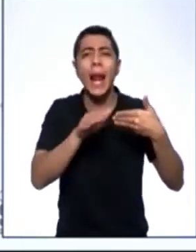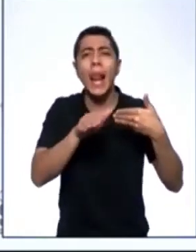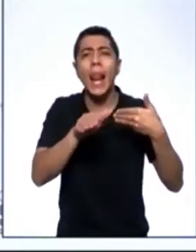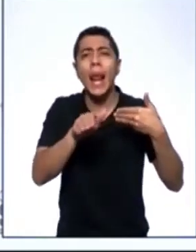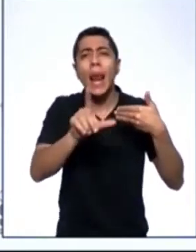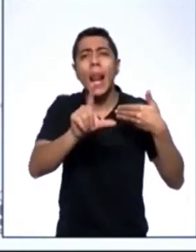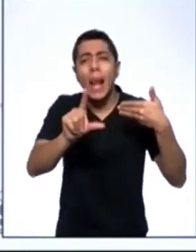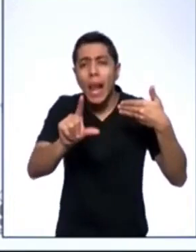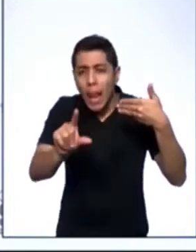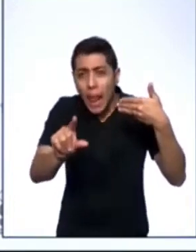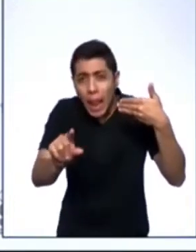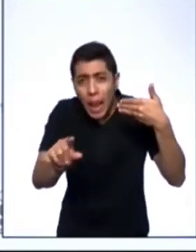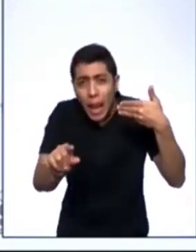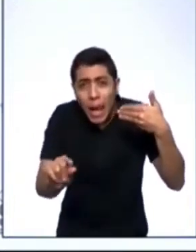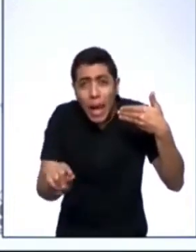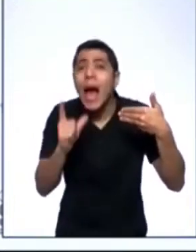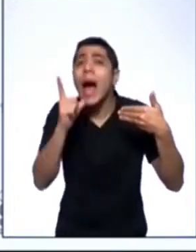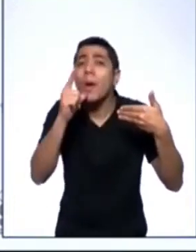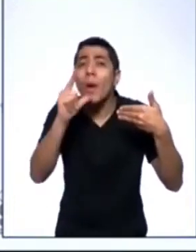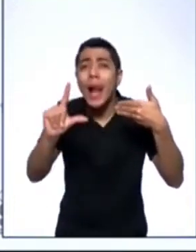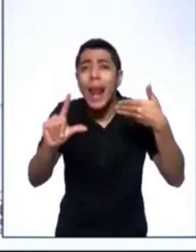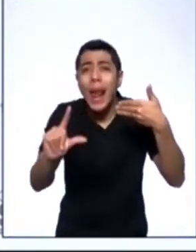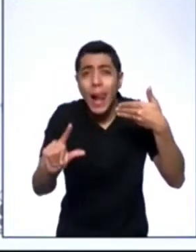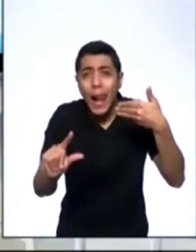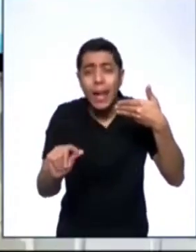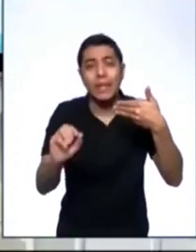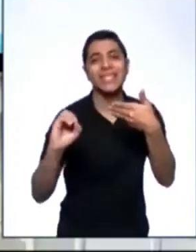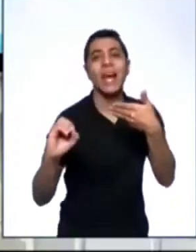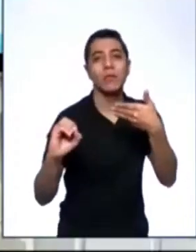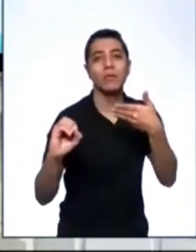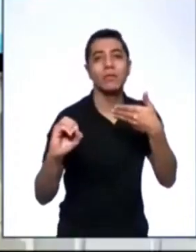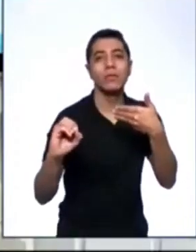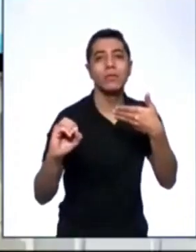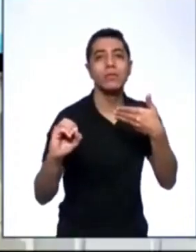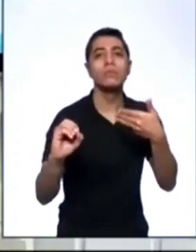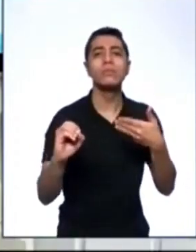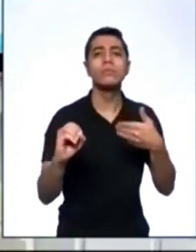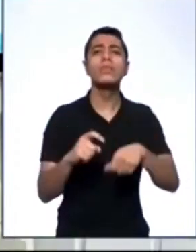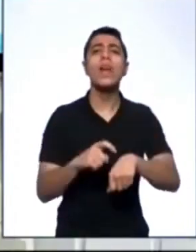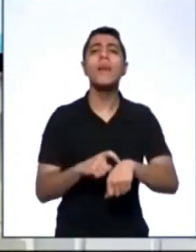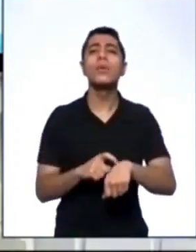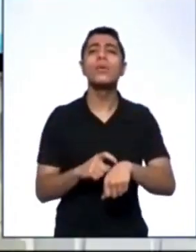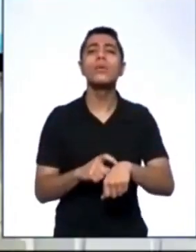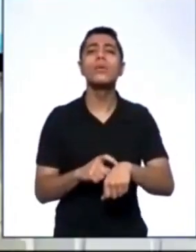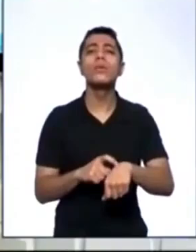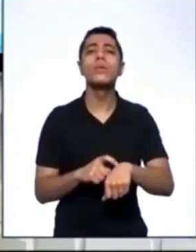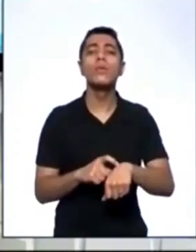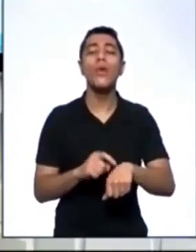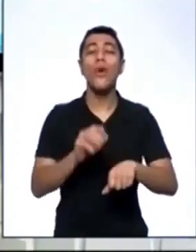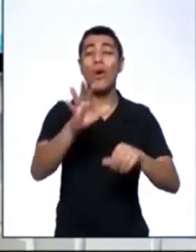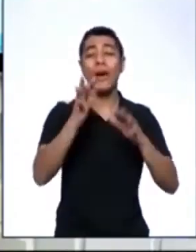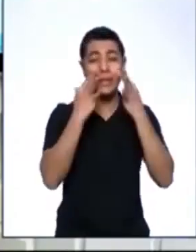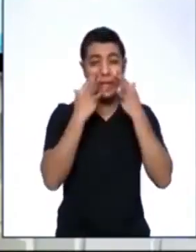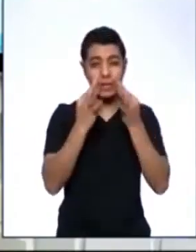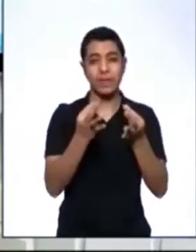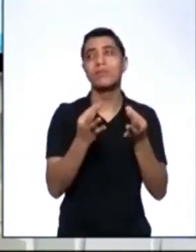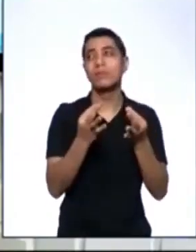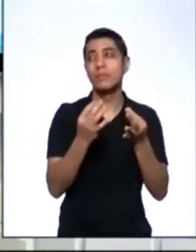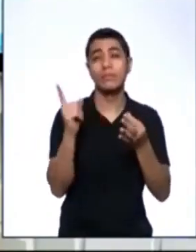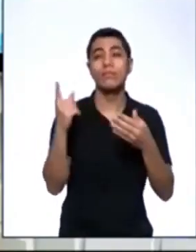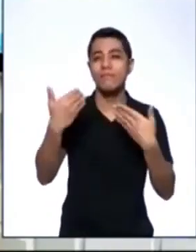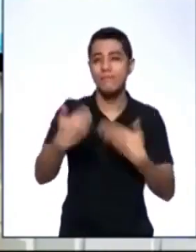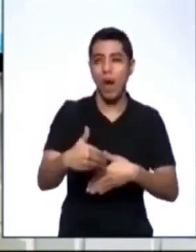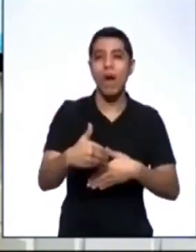capacidade Fi pretensão aqui comigo o Enem quis te dar rasteira sabe se ó